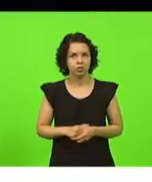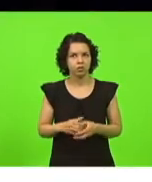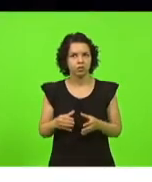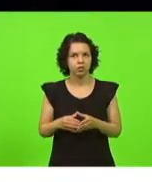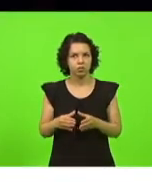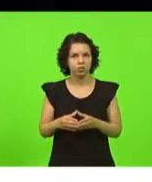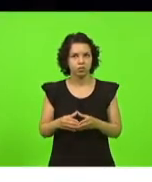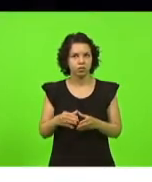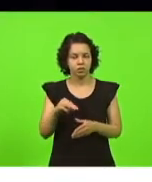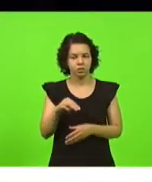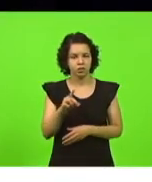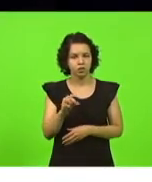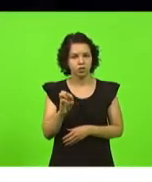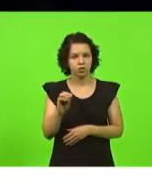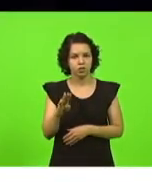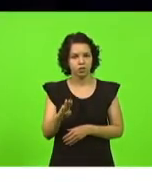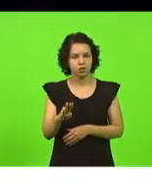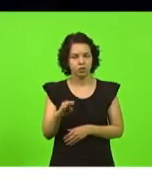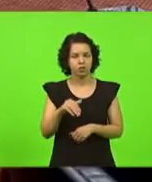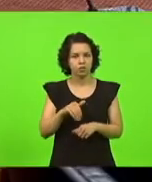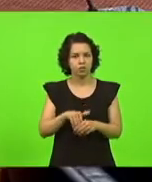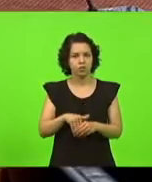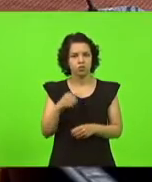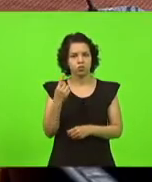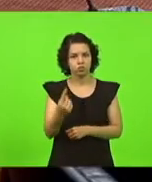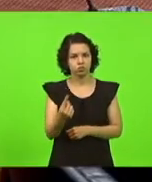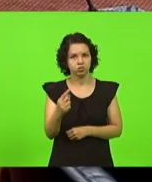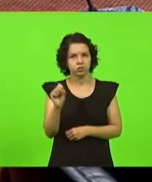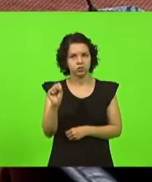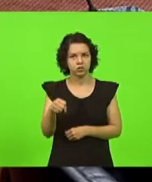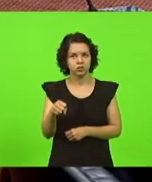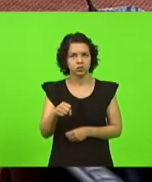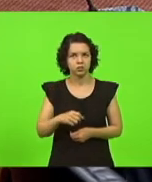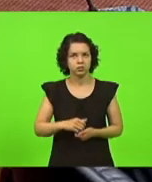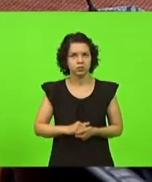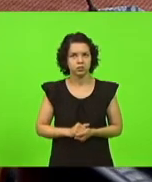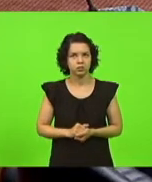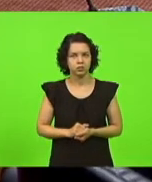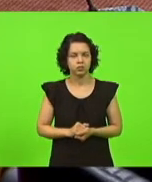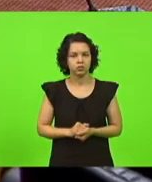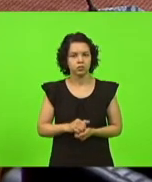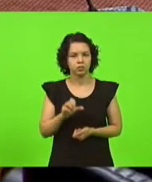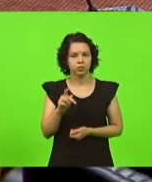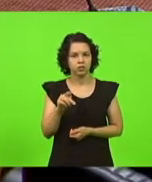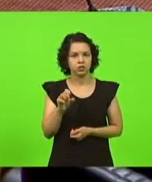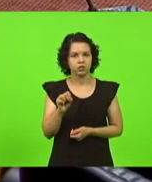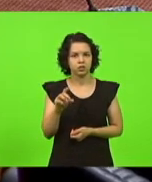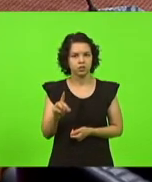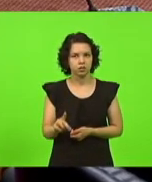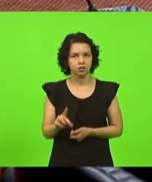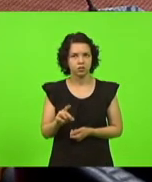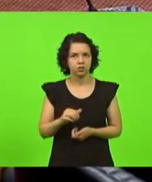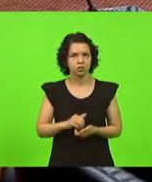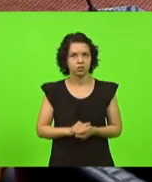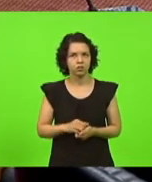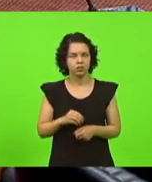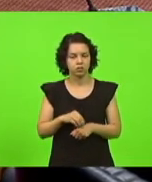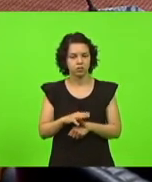sim. Vota 1. Para encaminhamento, voto, senhor presidente. Encaminhamento de voto, bancada PSD. Bancada PSD encaminha, voto